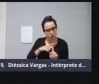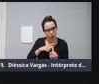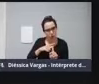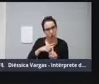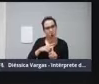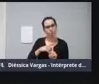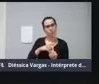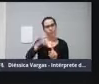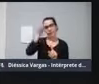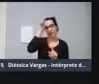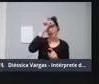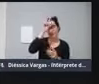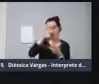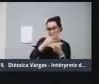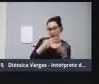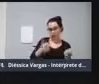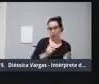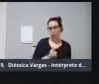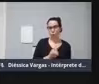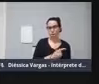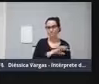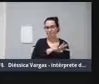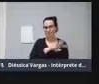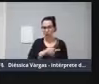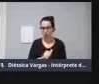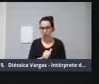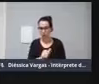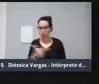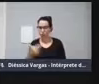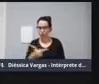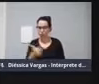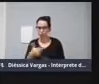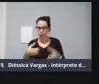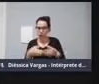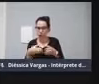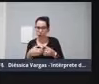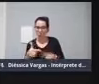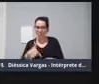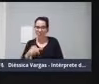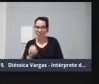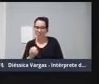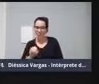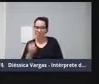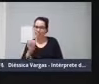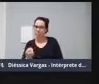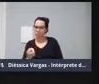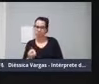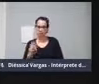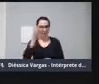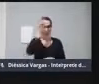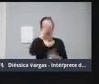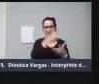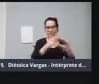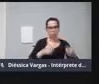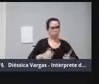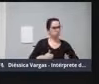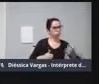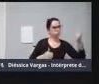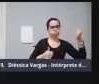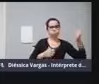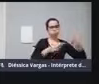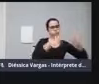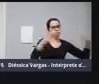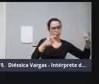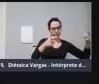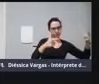inseto com um milhão e o segundo maior grupo com 70 mil, então os insetos disparado aí como o grupo mais